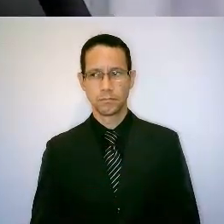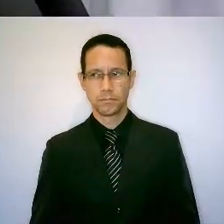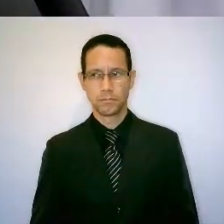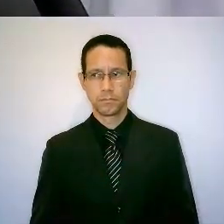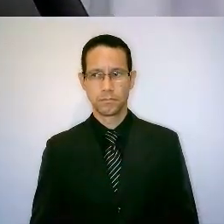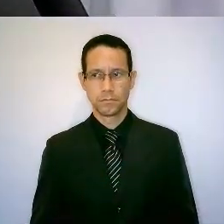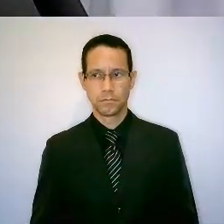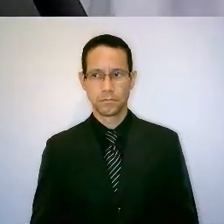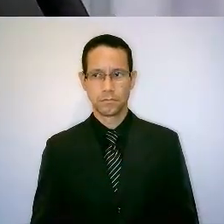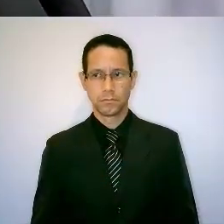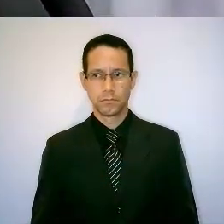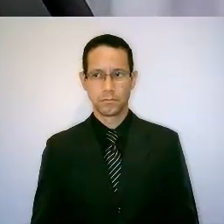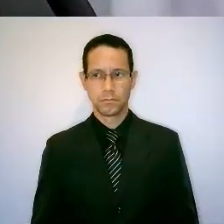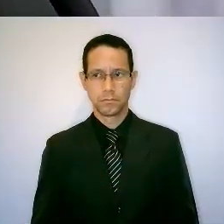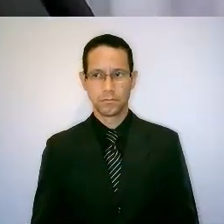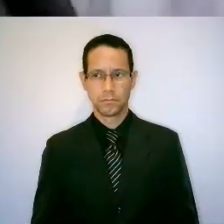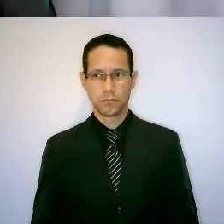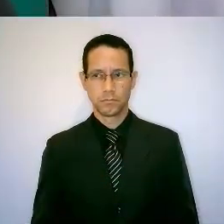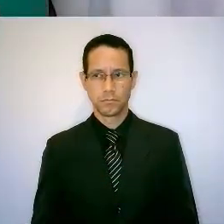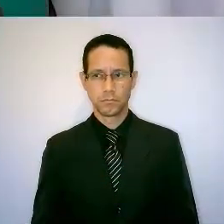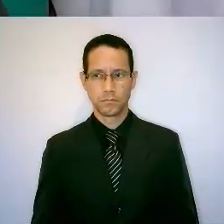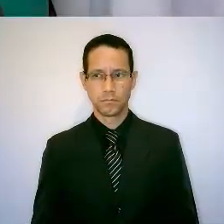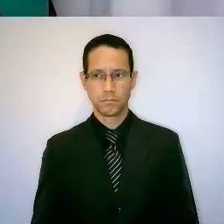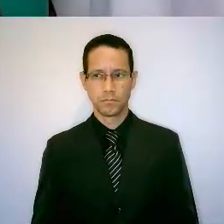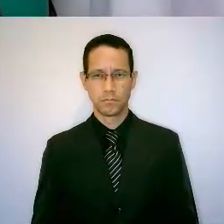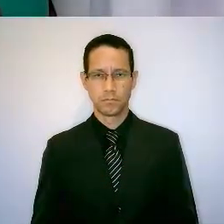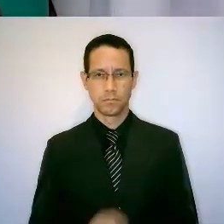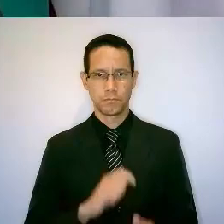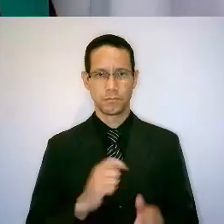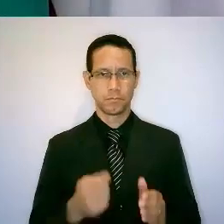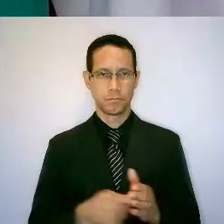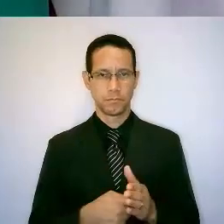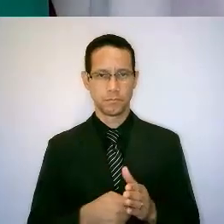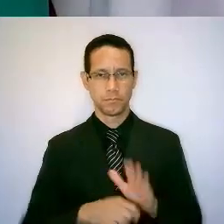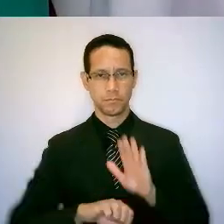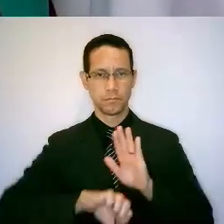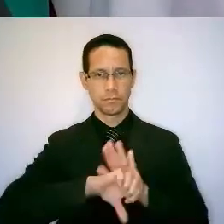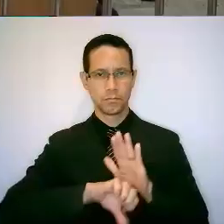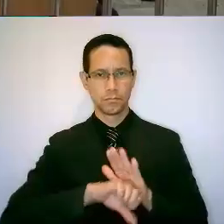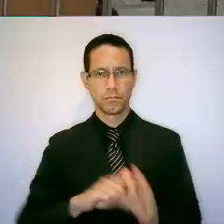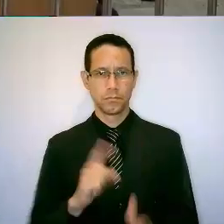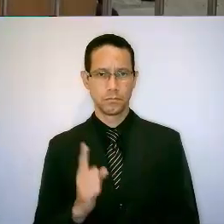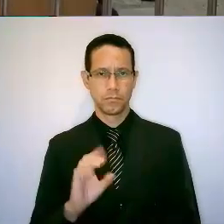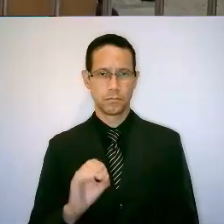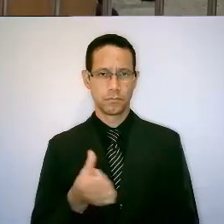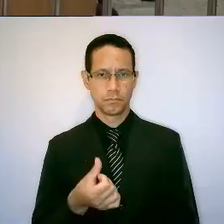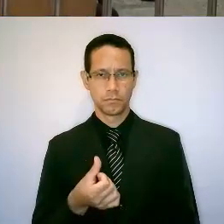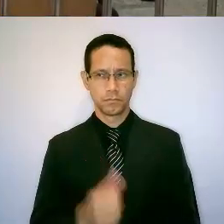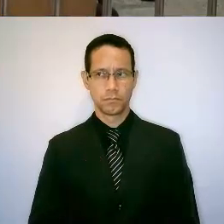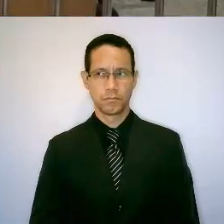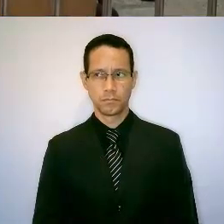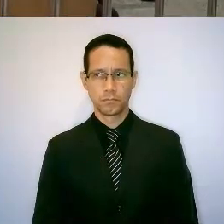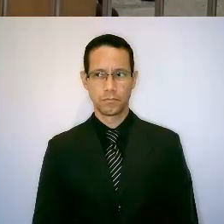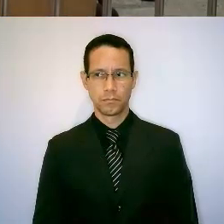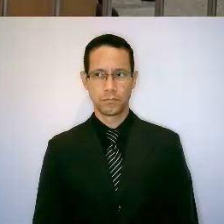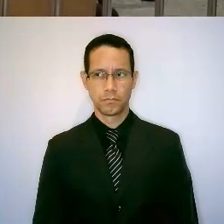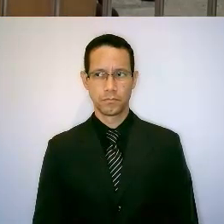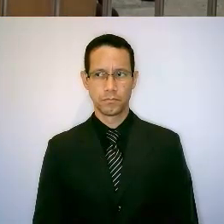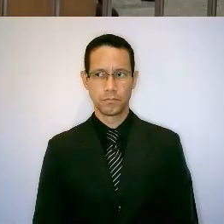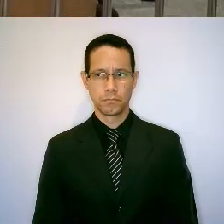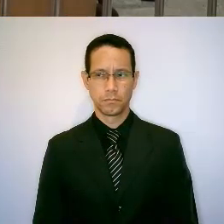na apelação criminal número 106 chega nela aqui é o apelido número